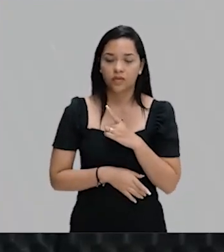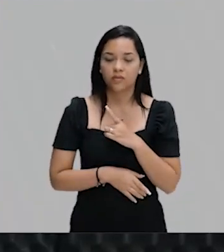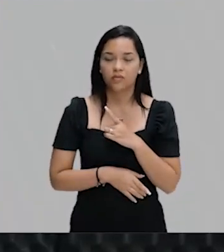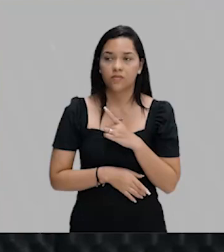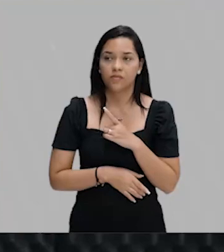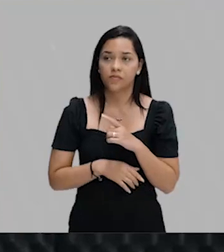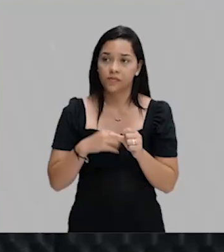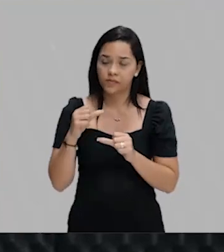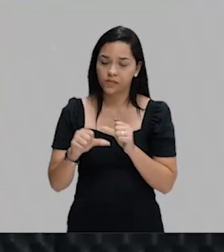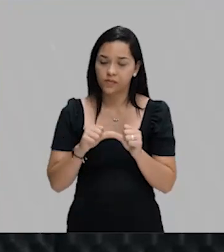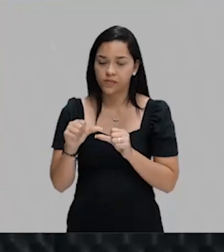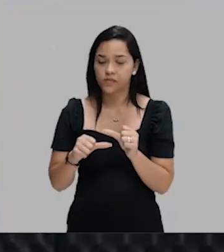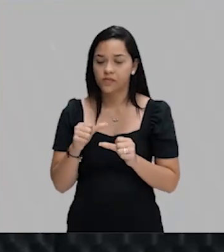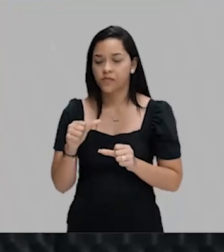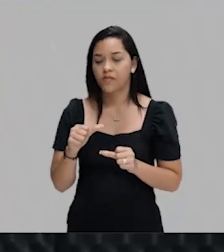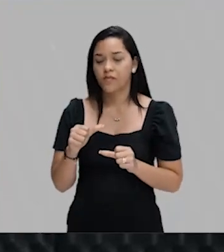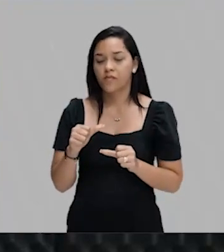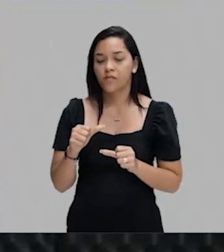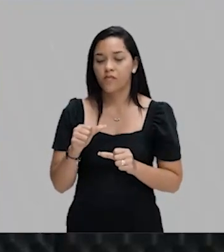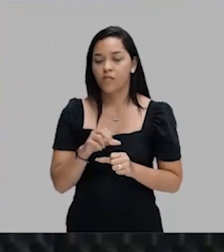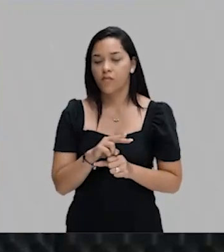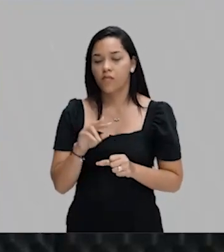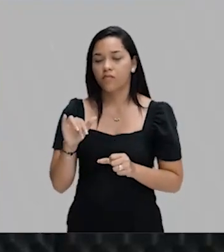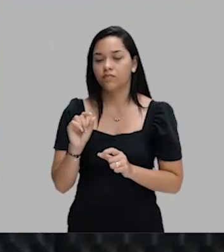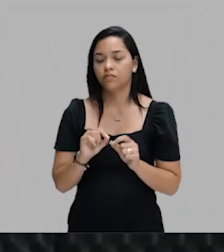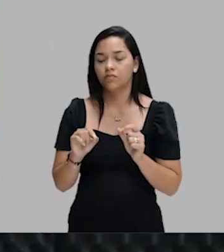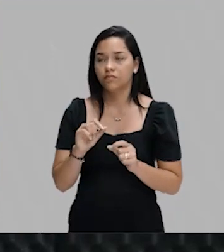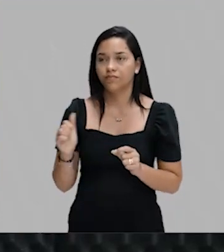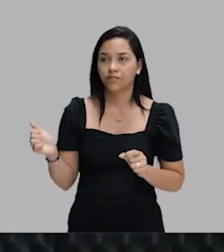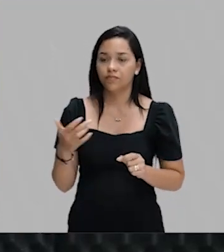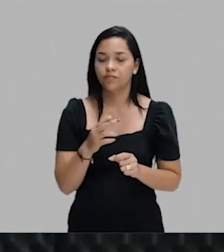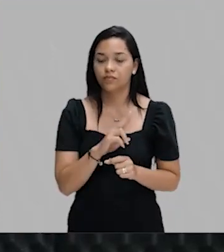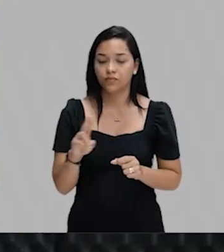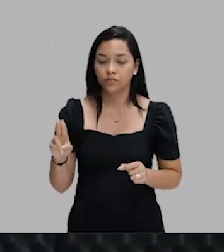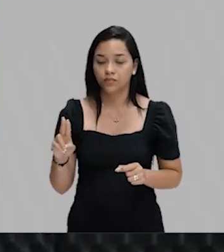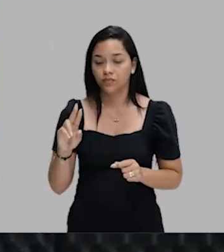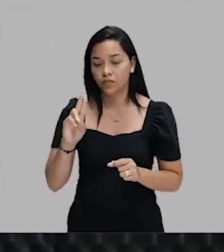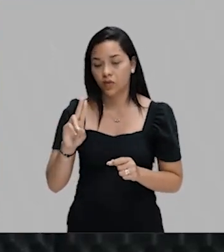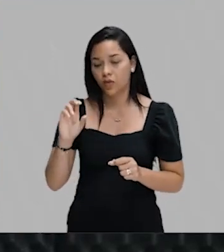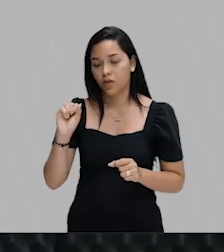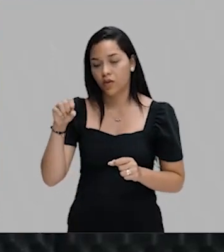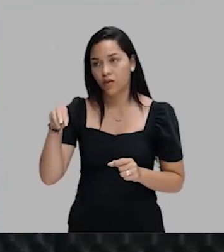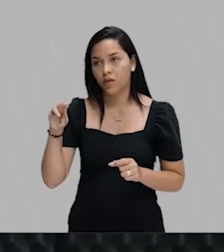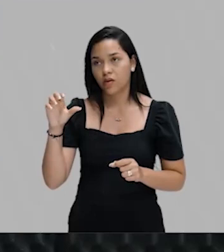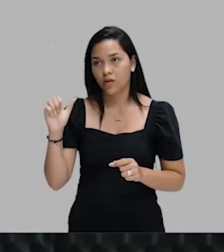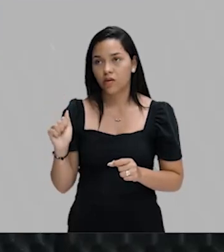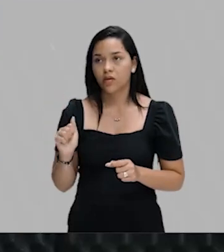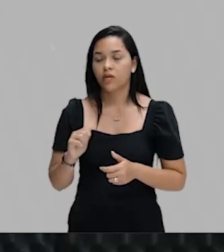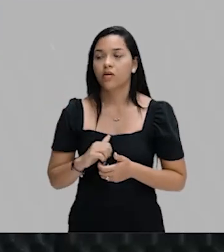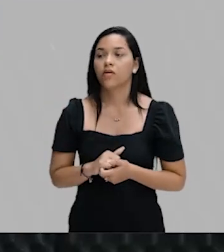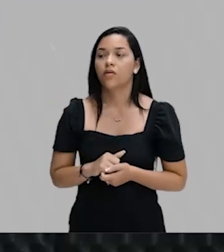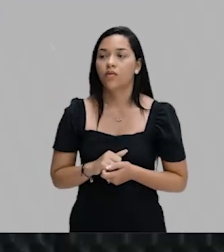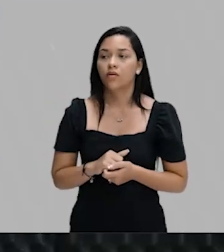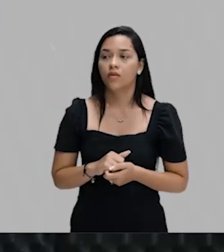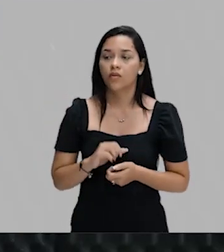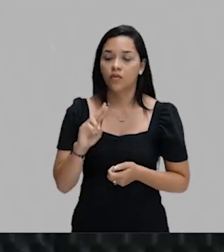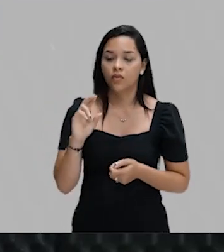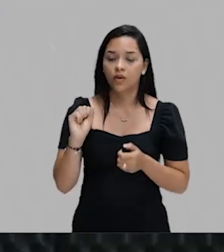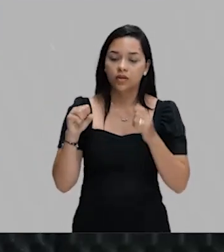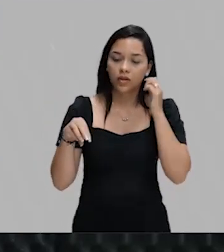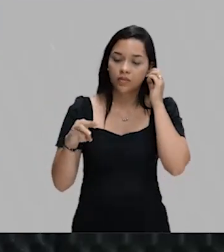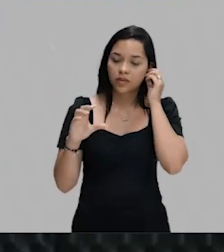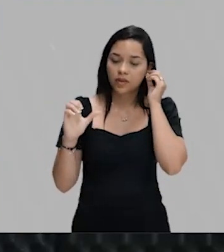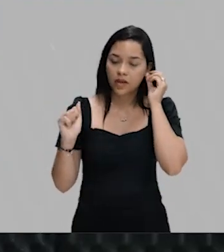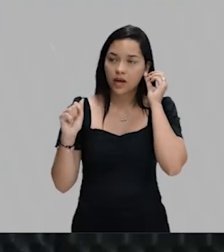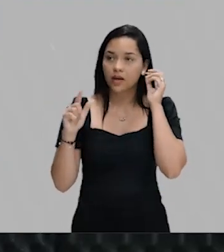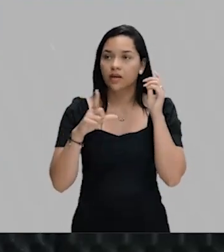essa reformulação do NAFTA e, como eu te disse, ele vai, né, adquirir um novo nome, USMCA, né?